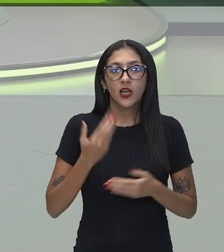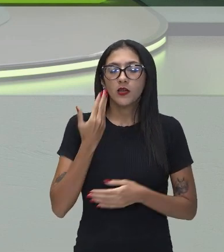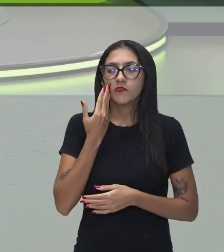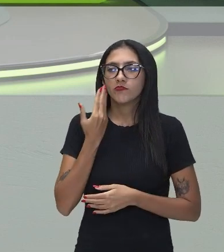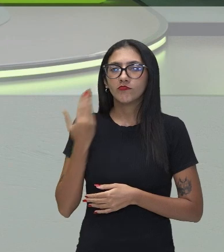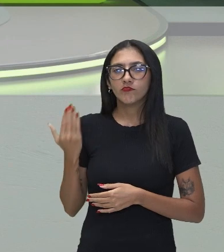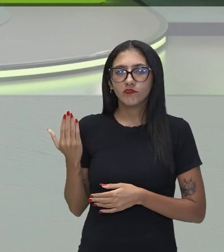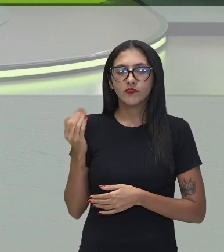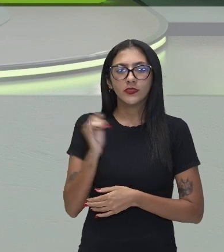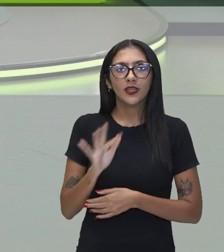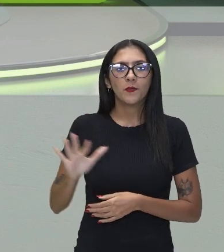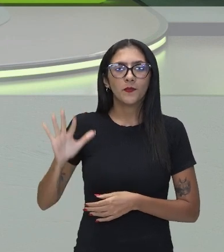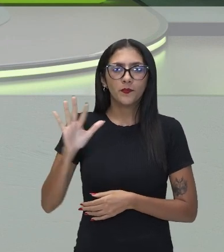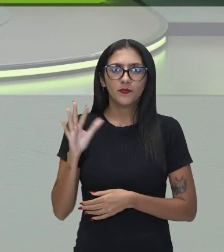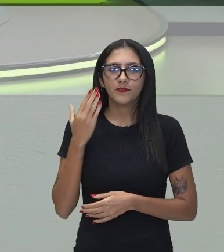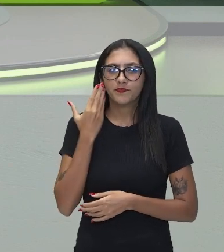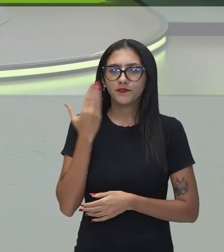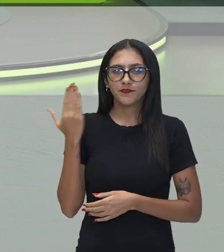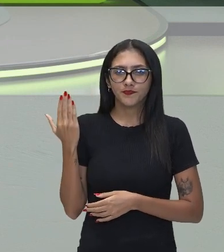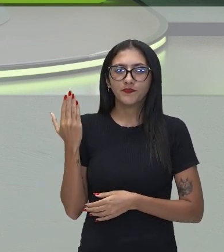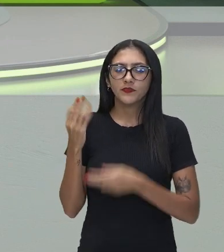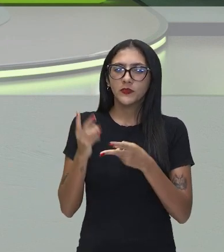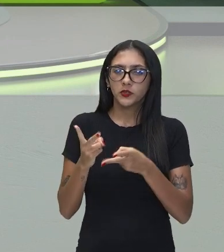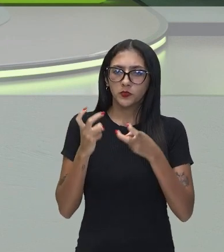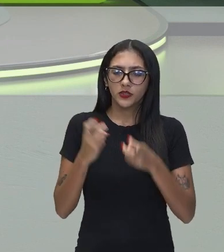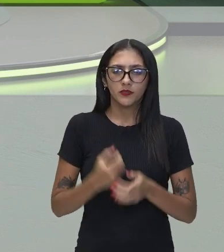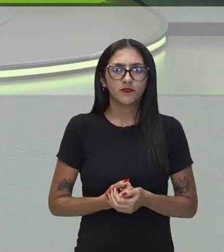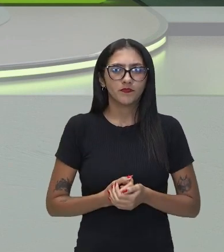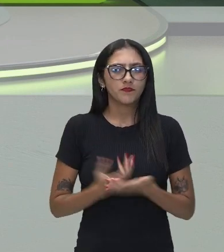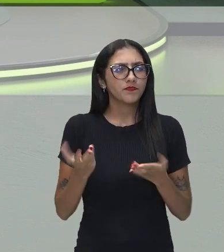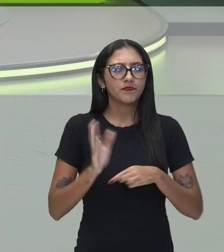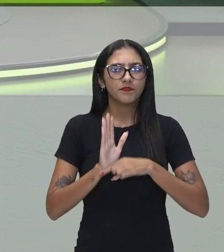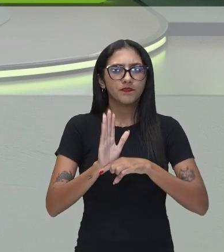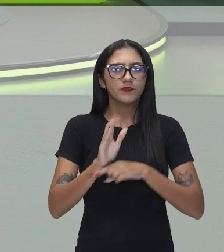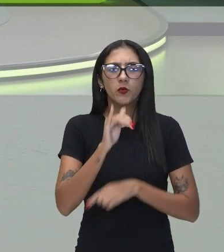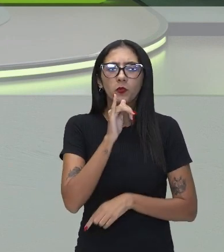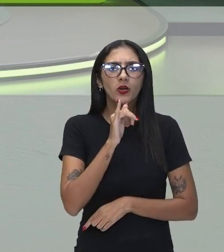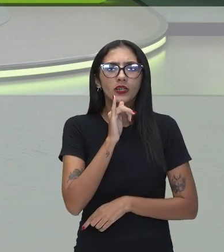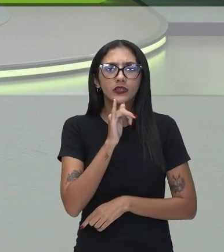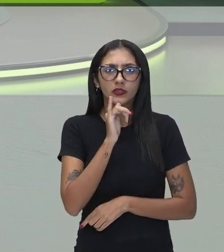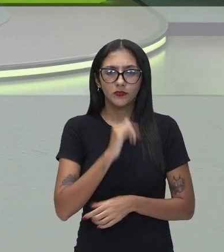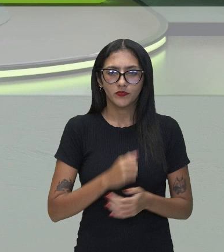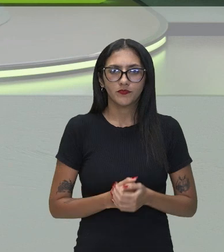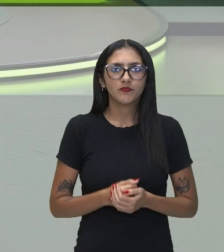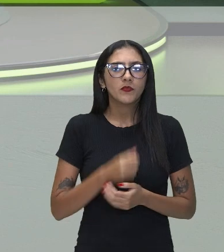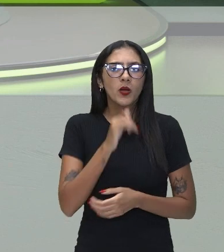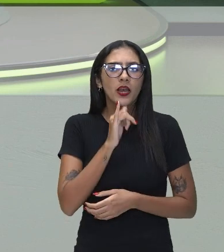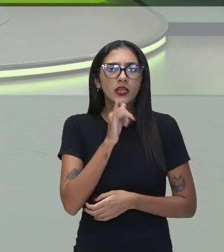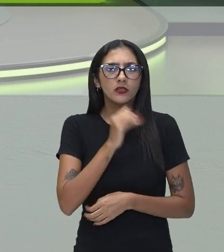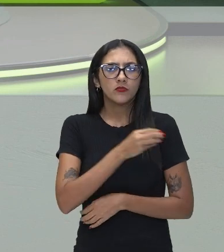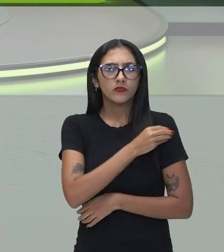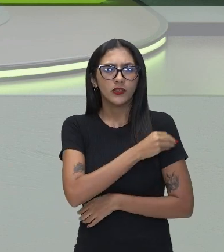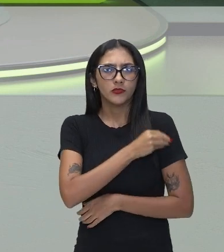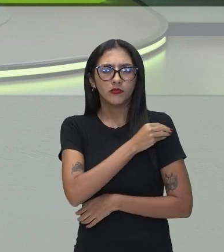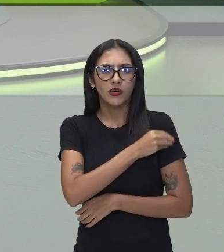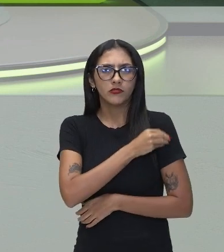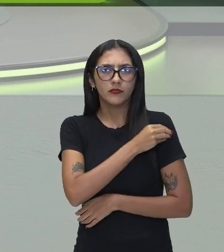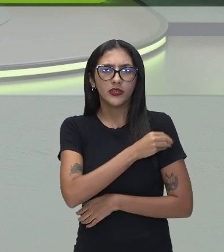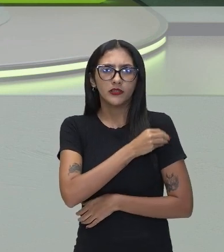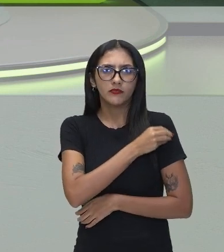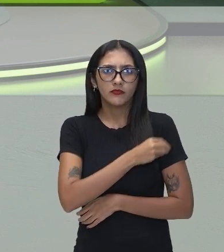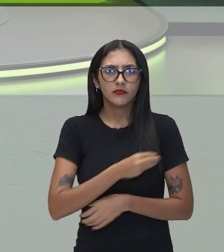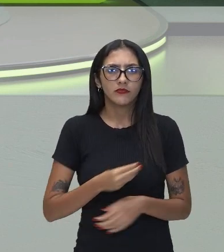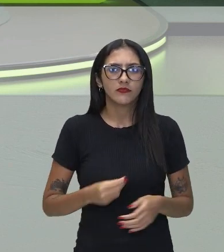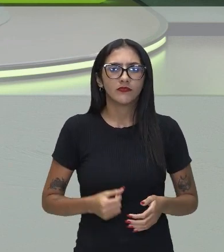nesse esquema, olha aí, vou dar um exemplo para vocês. O álcool, o